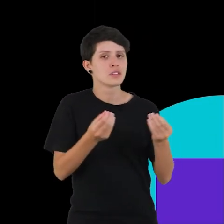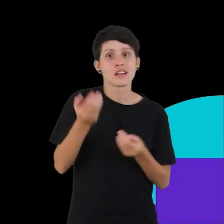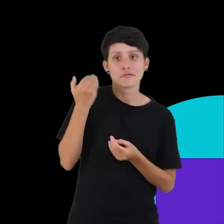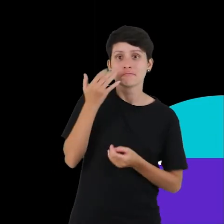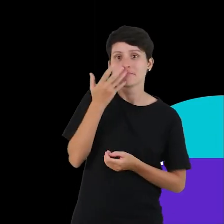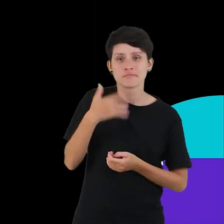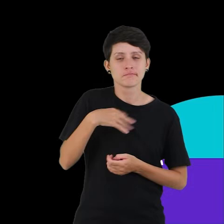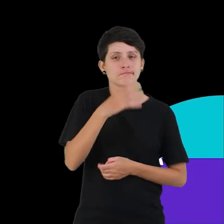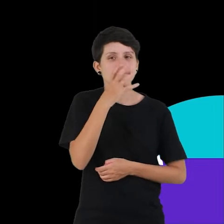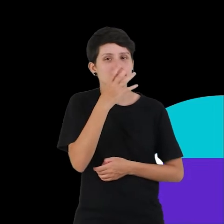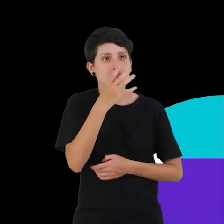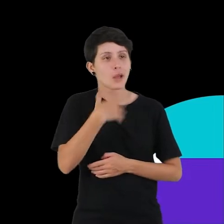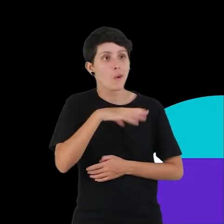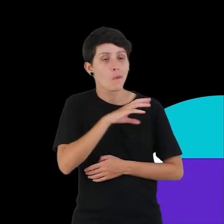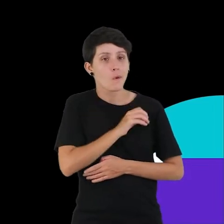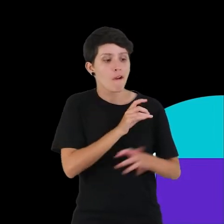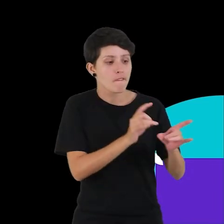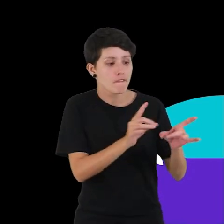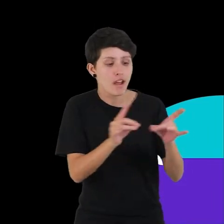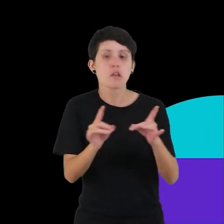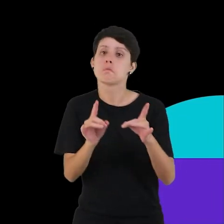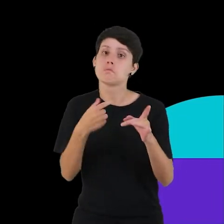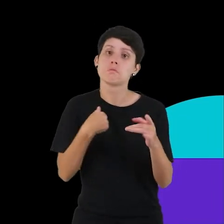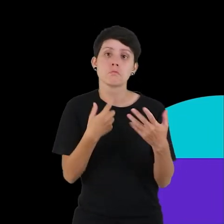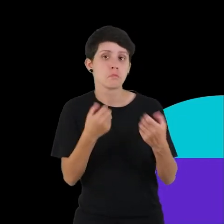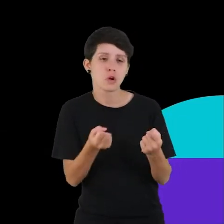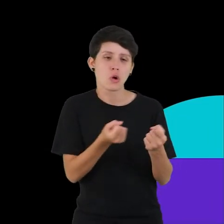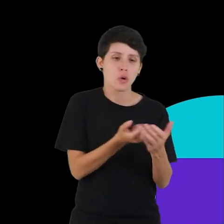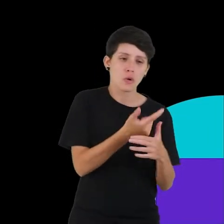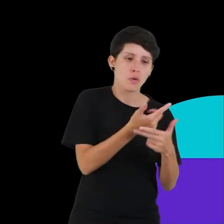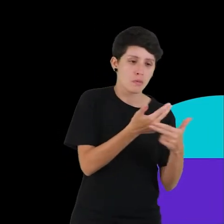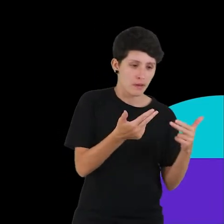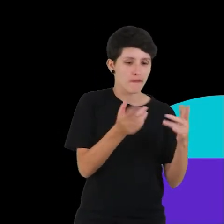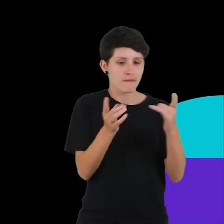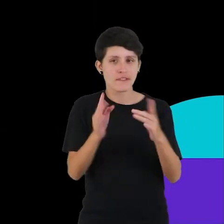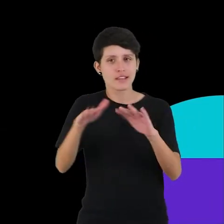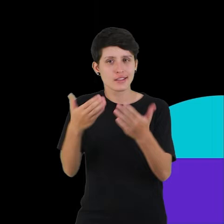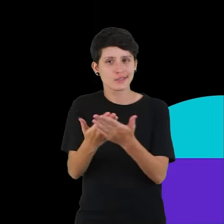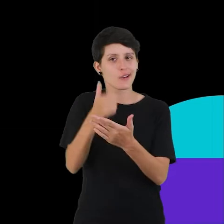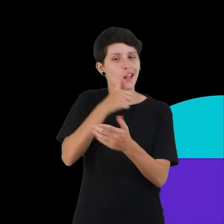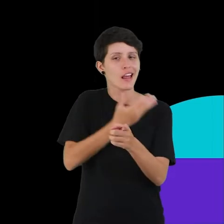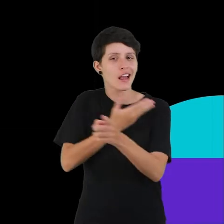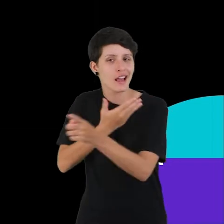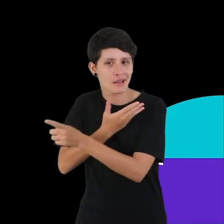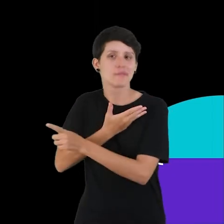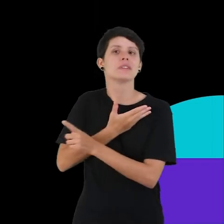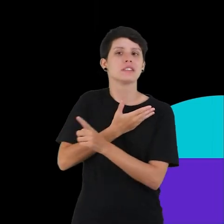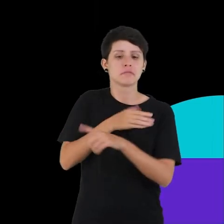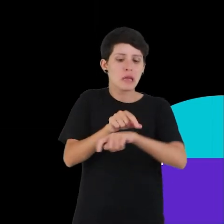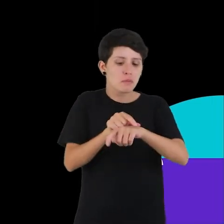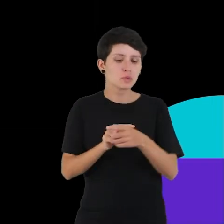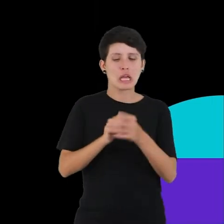a um cruzeiro no ano passado. Como que na sua vida você começou a vender? Bom, desde criança eu tive admiração